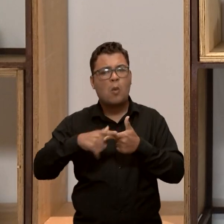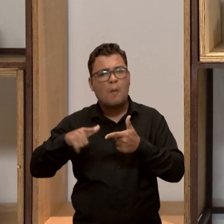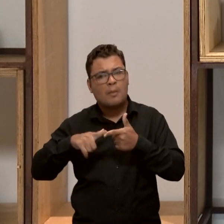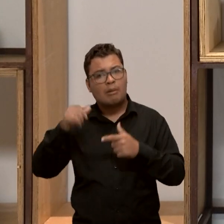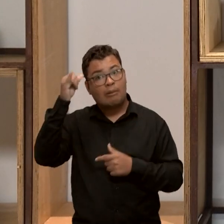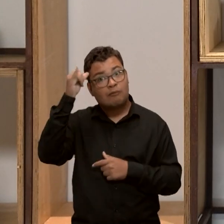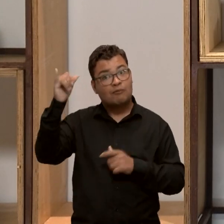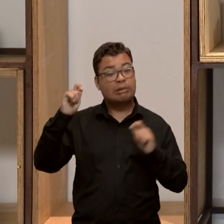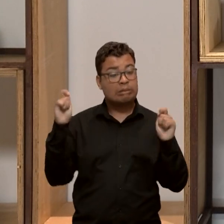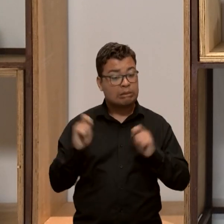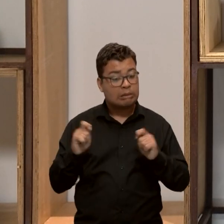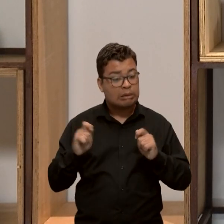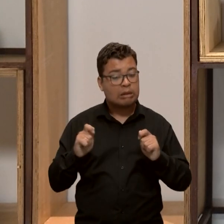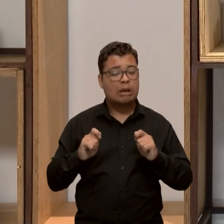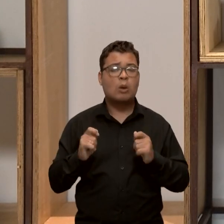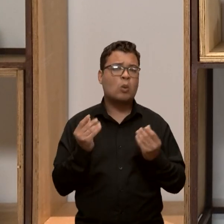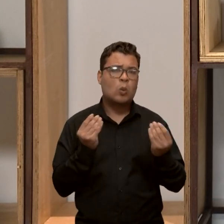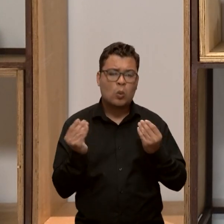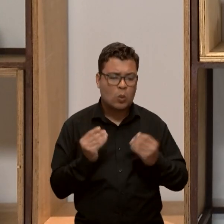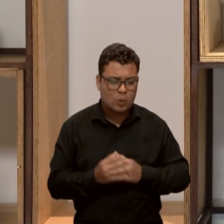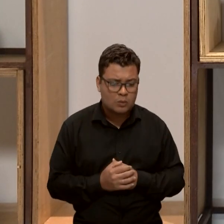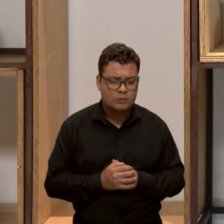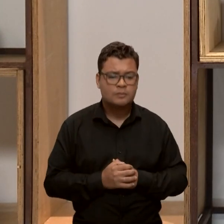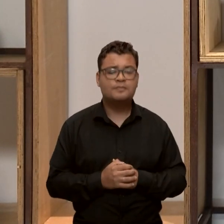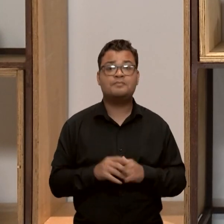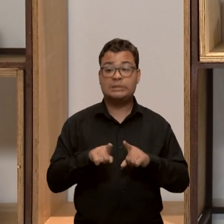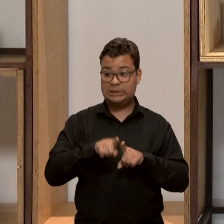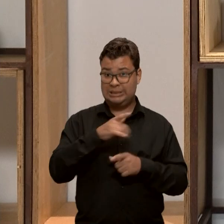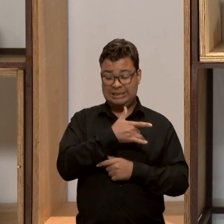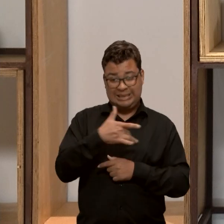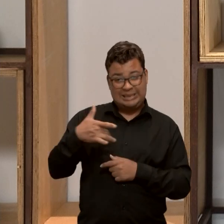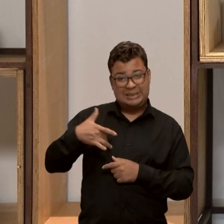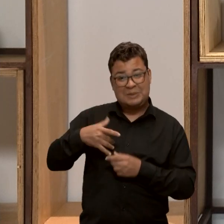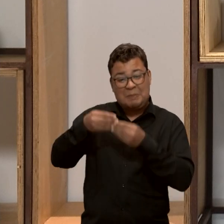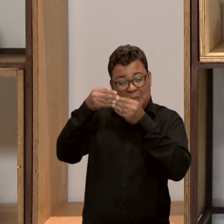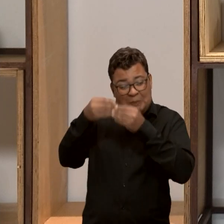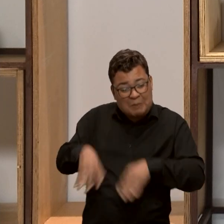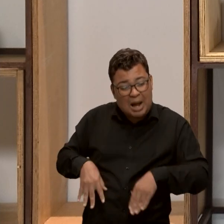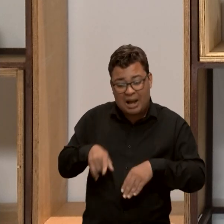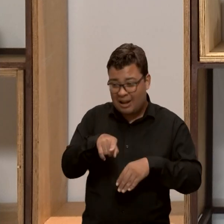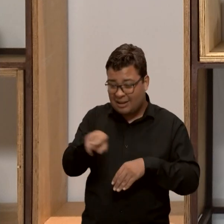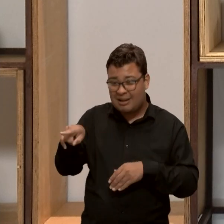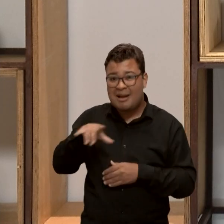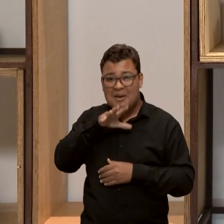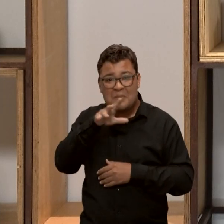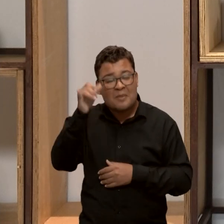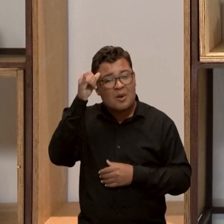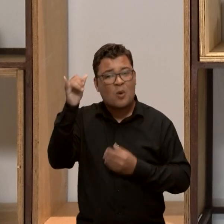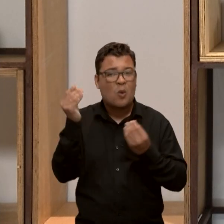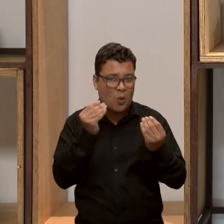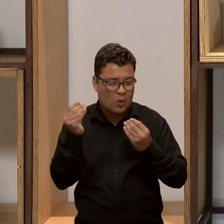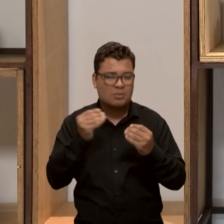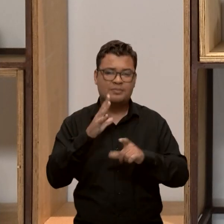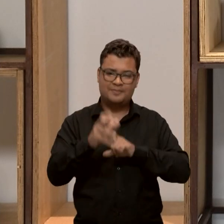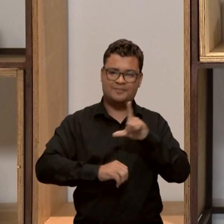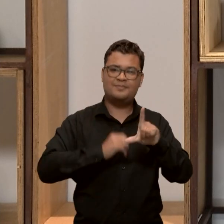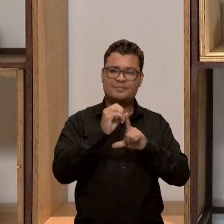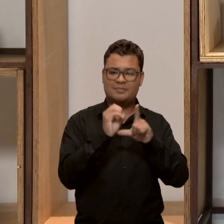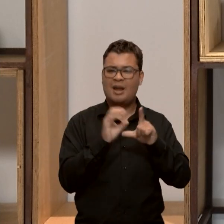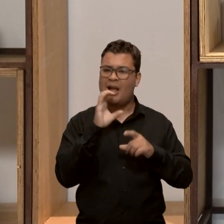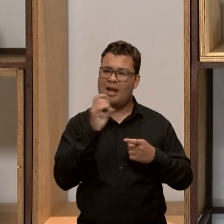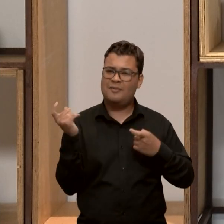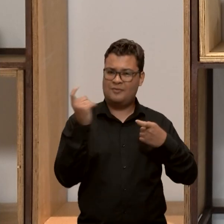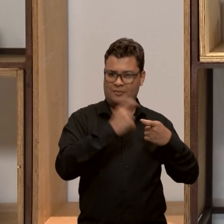como prevenir qualquer tipo de dano à saúde do seu animalzinho. Não sai daí, o Mundo FG volta rapidinho.